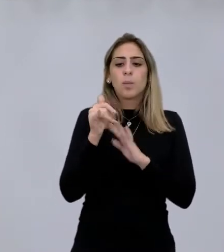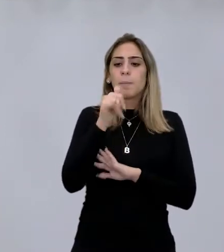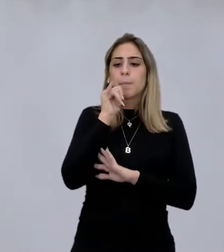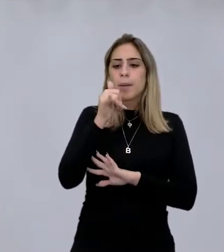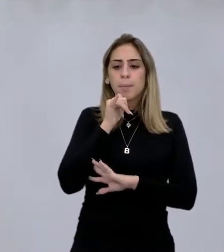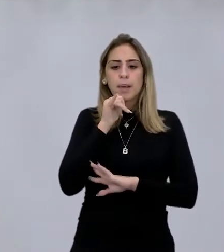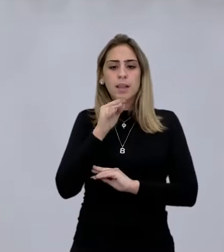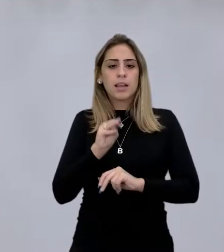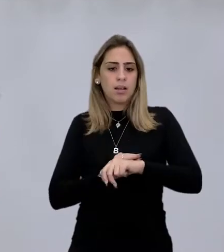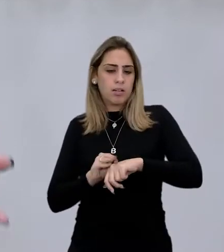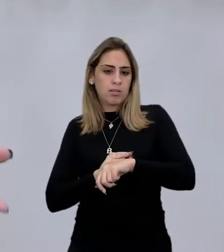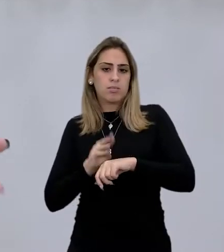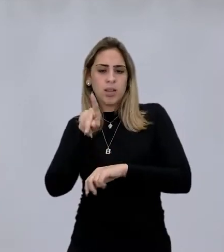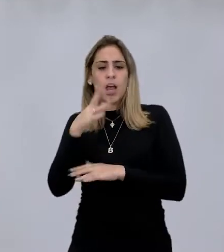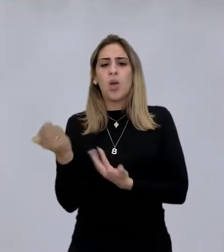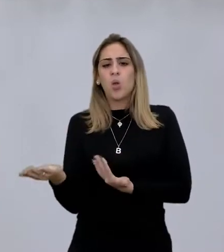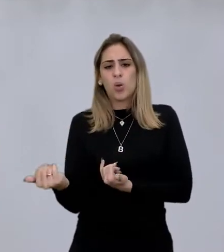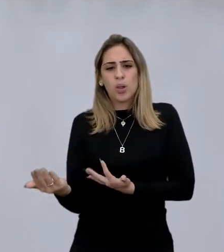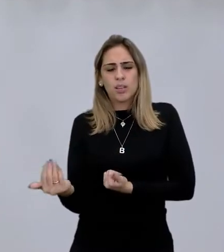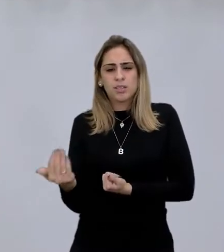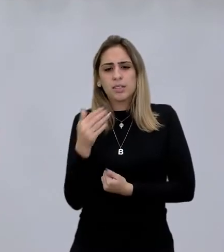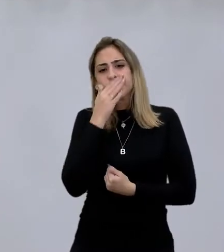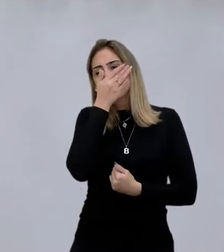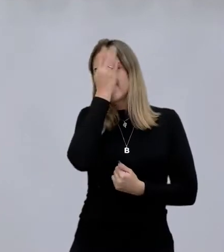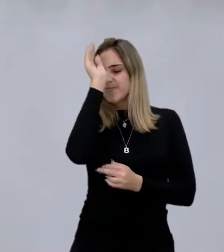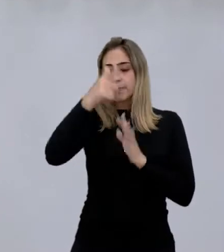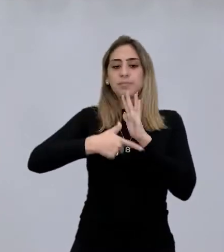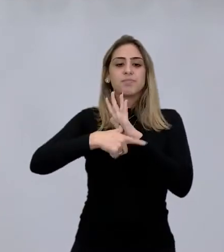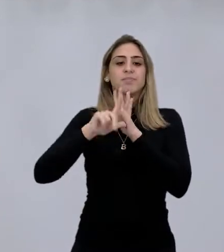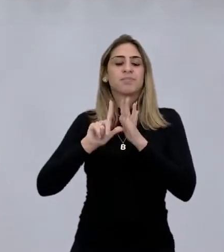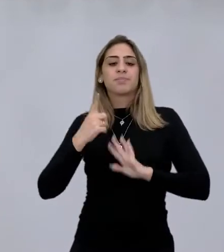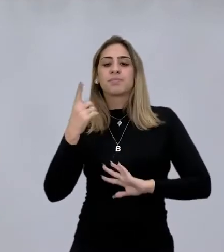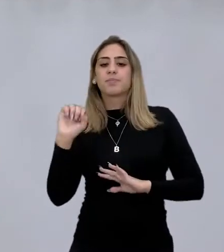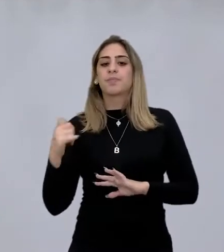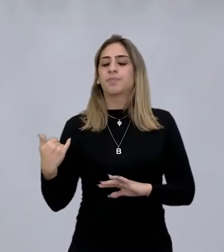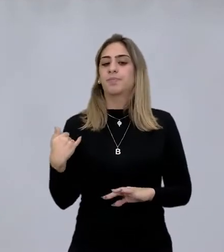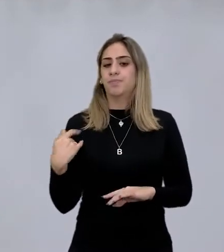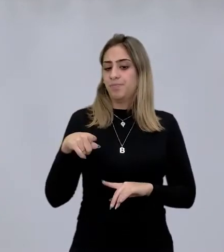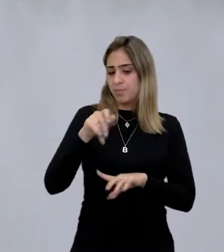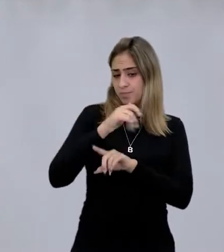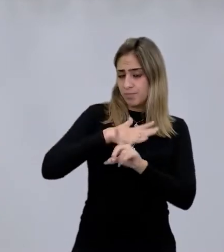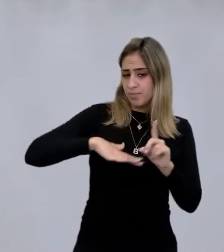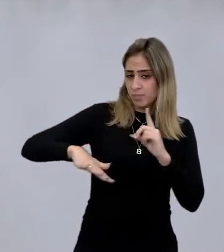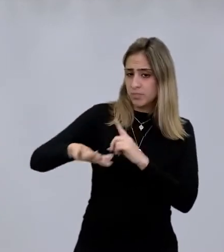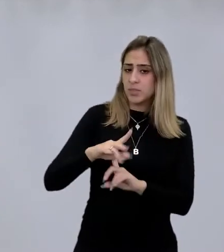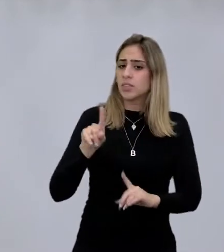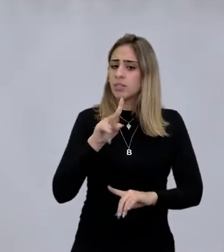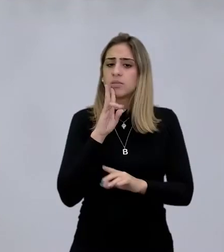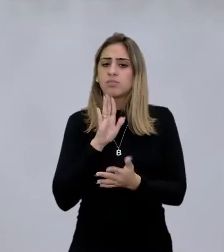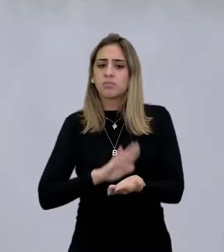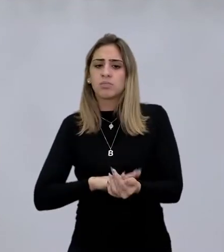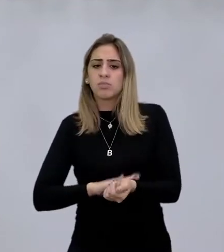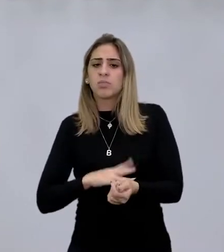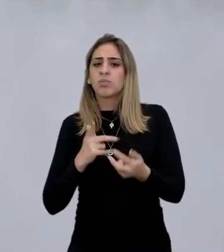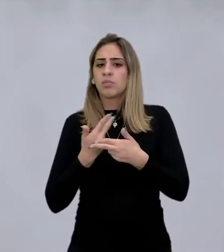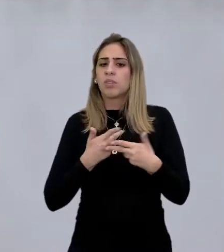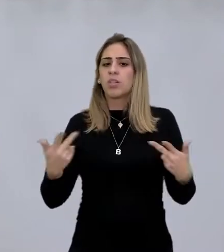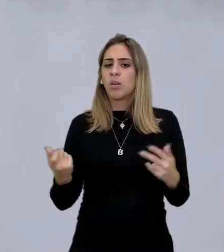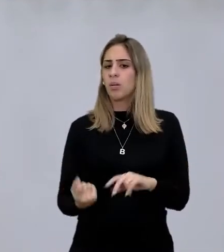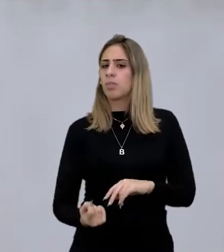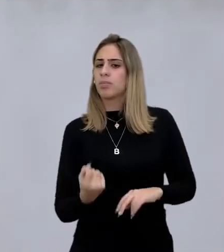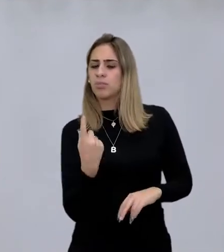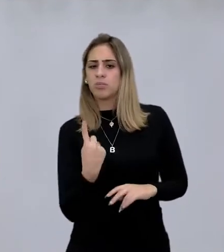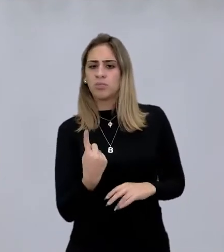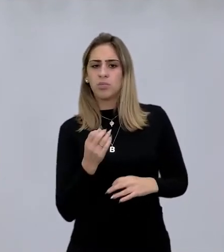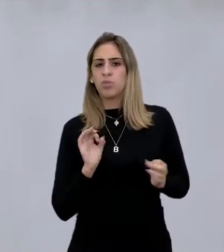alcoólica ainda na adolescência, antes dos 18 anos. Só que dentro da nossa sociedade, isso não é visto como algo